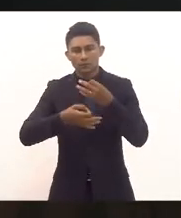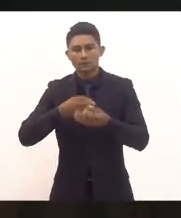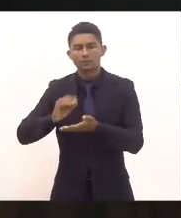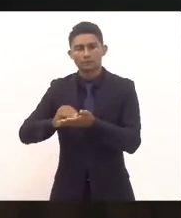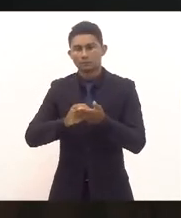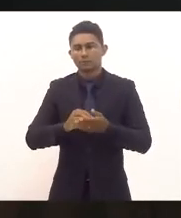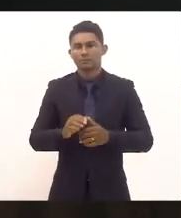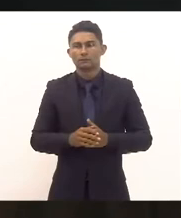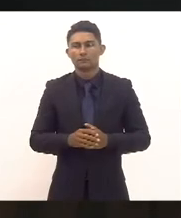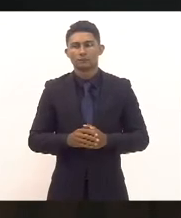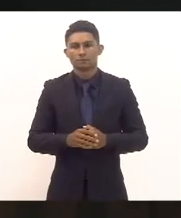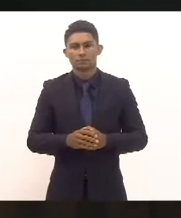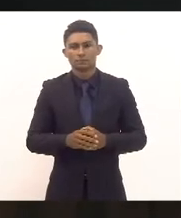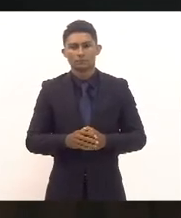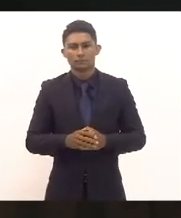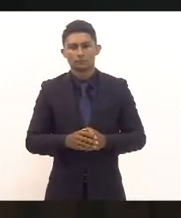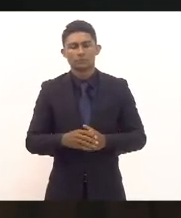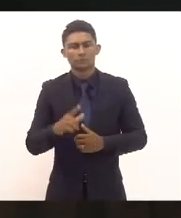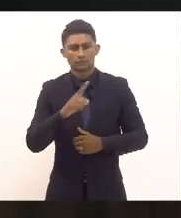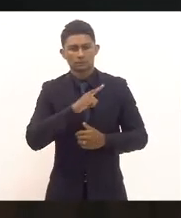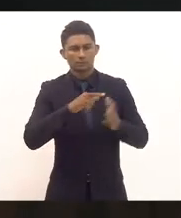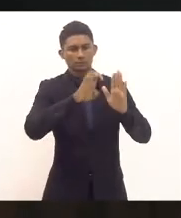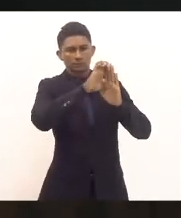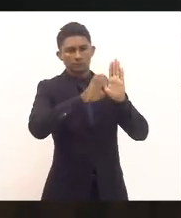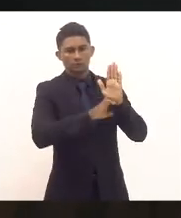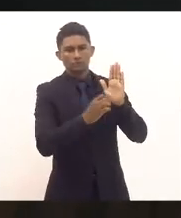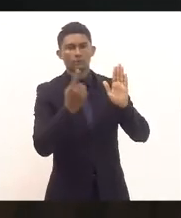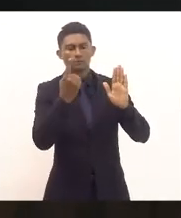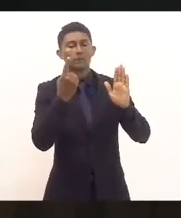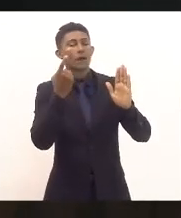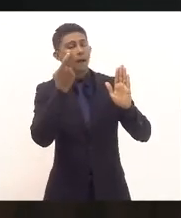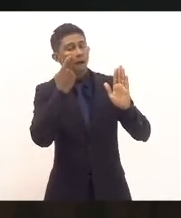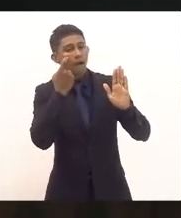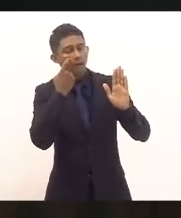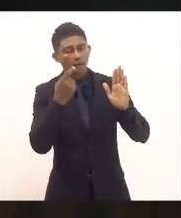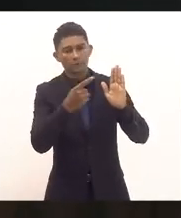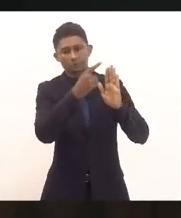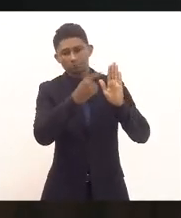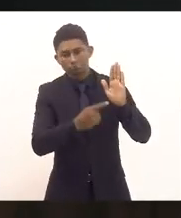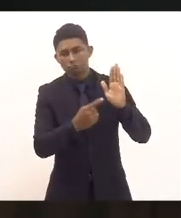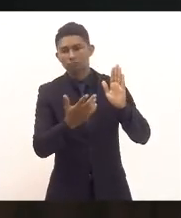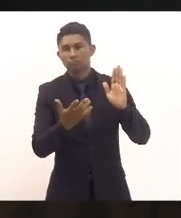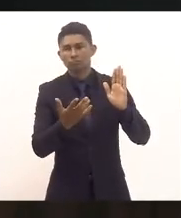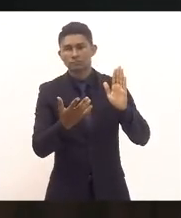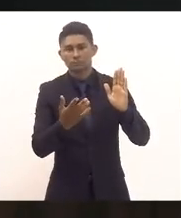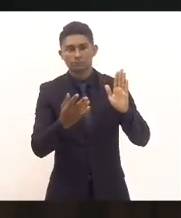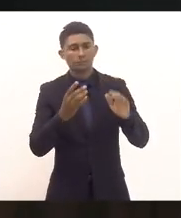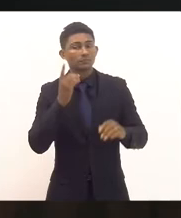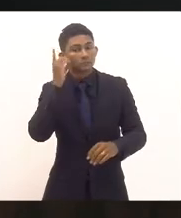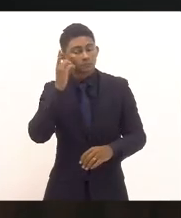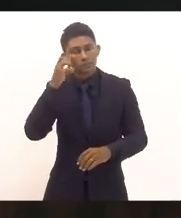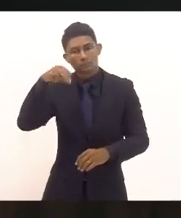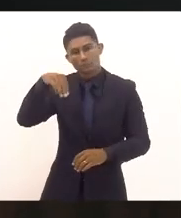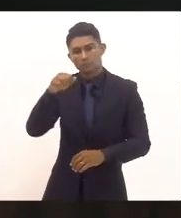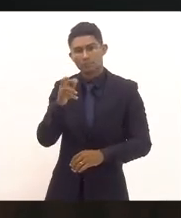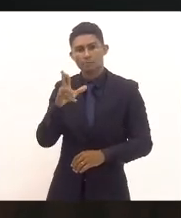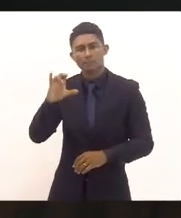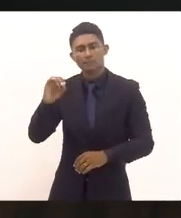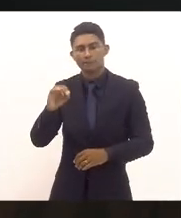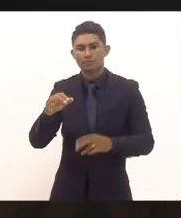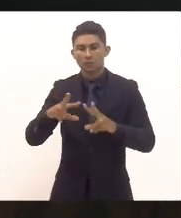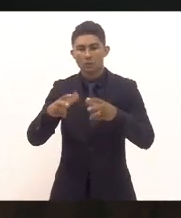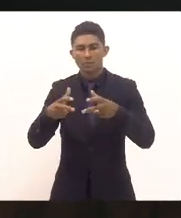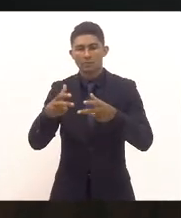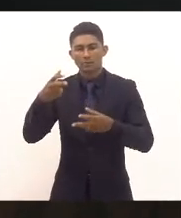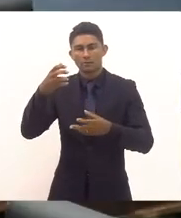a presidência tem uma Emenda vamos ver se a gente consegue o deputado Márcio Pacheco para emitir parecer pela